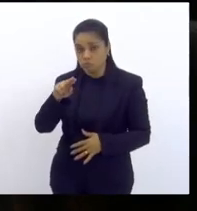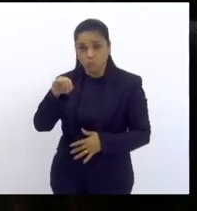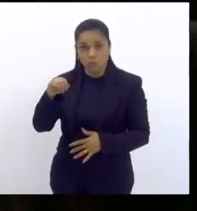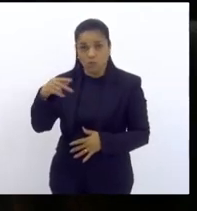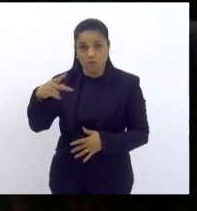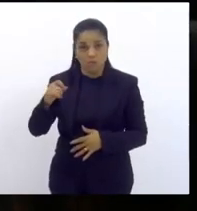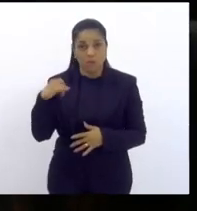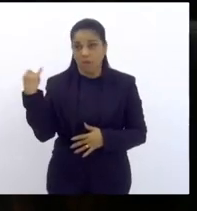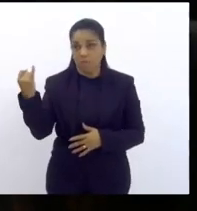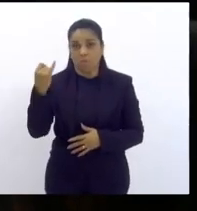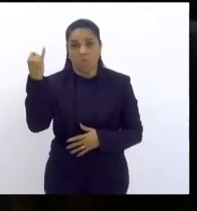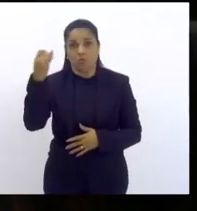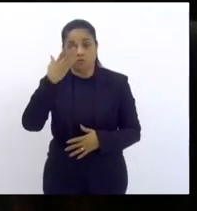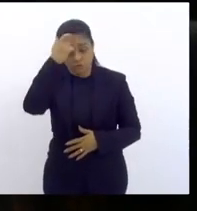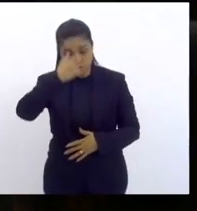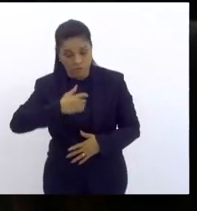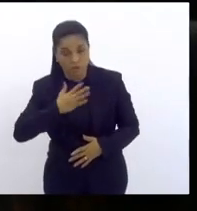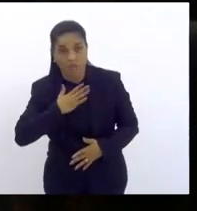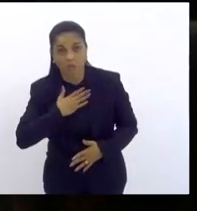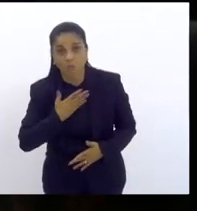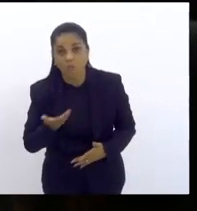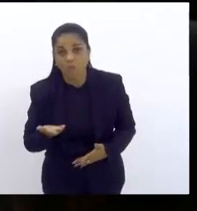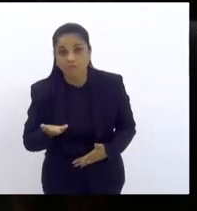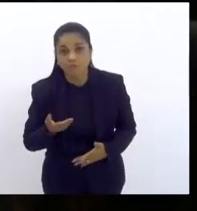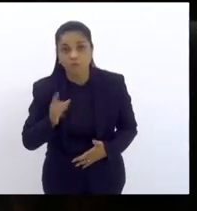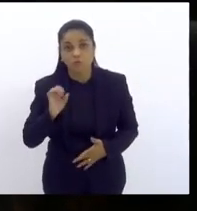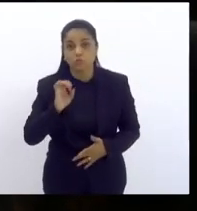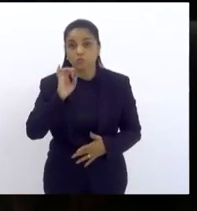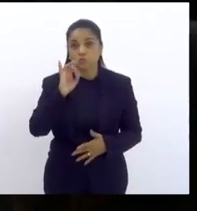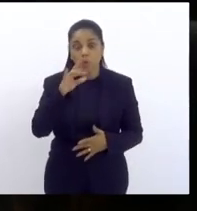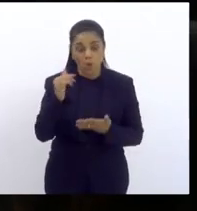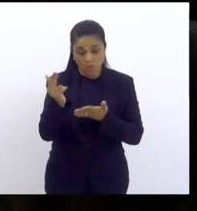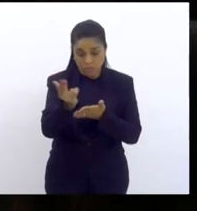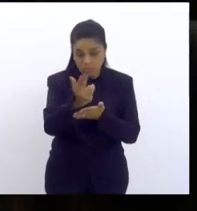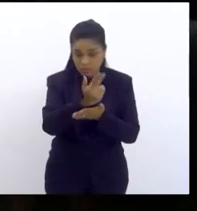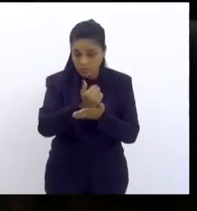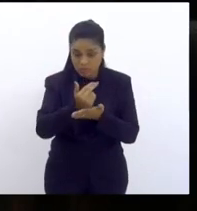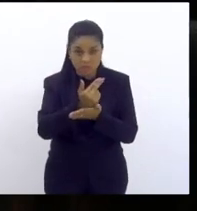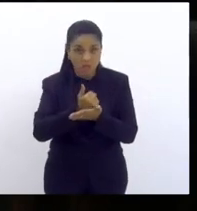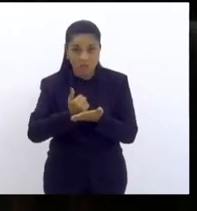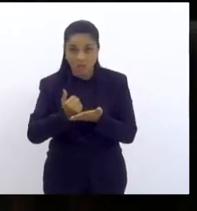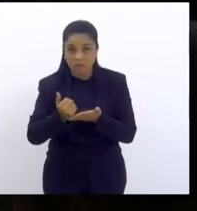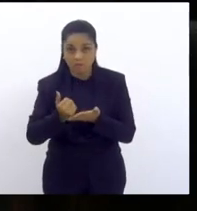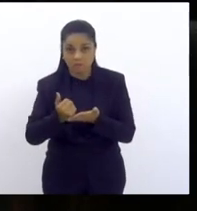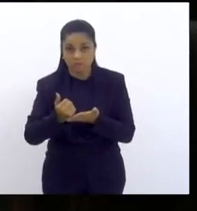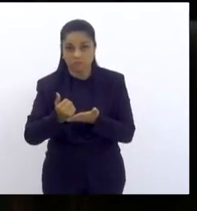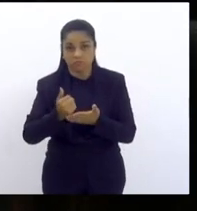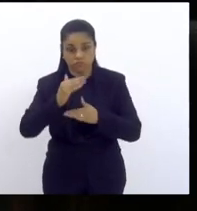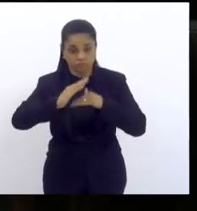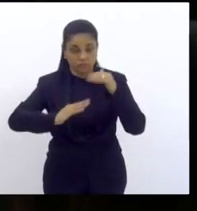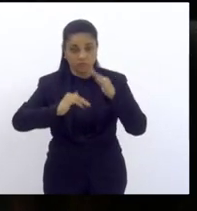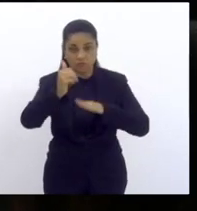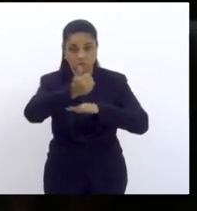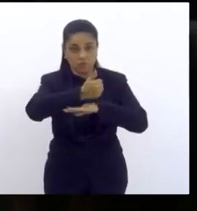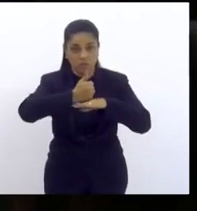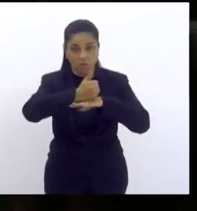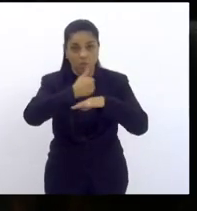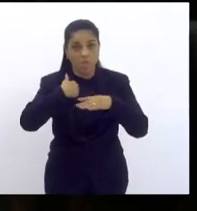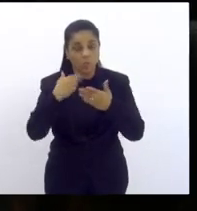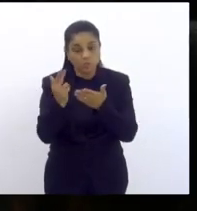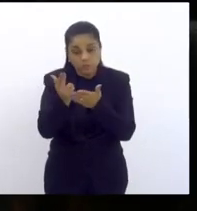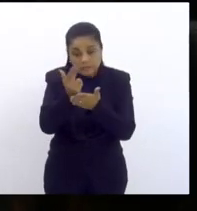importante que no caso eu eu sou só um desenhista gente a minha vida profissional é desenhar